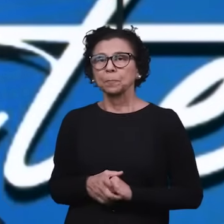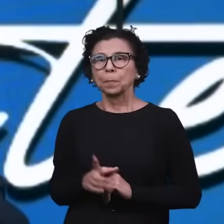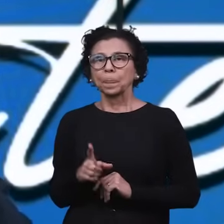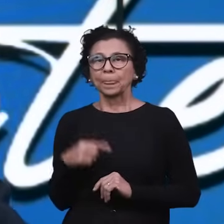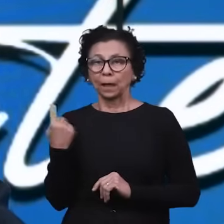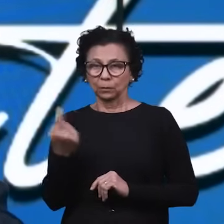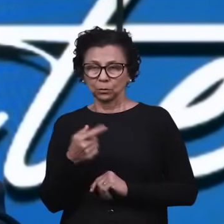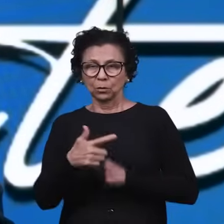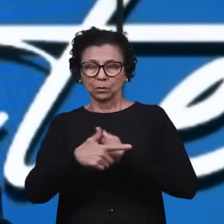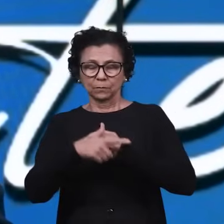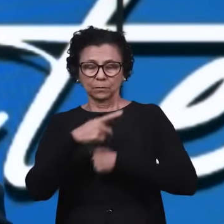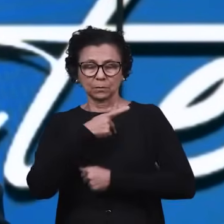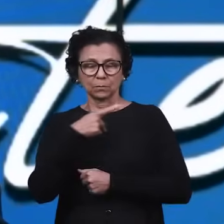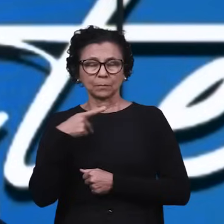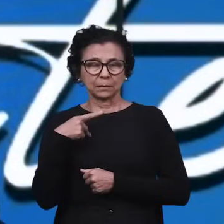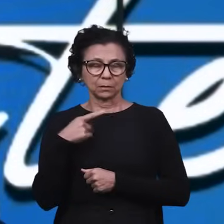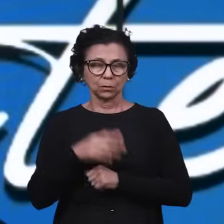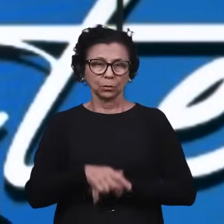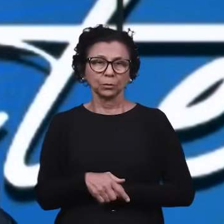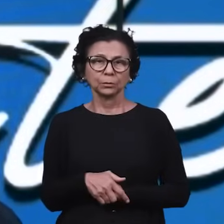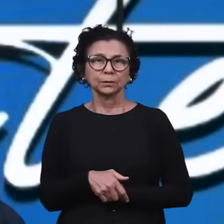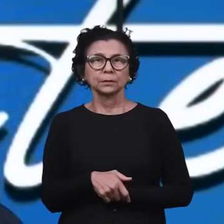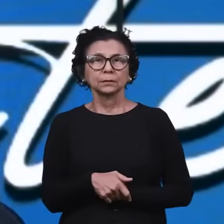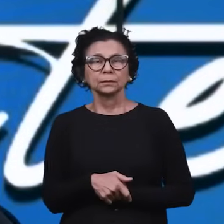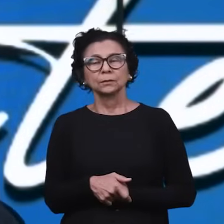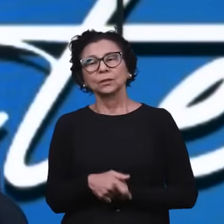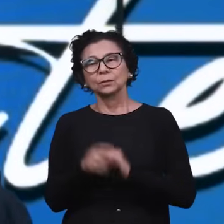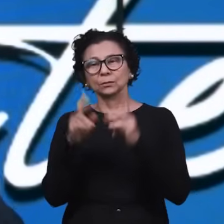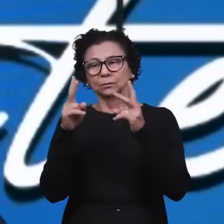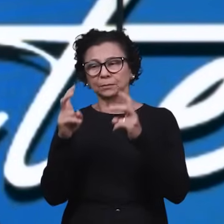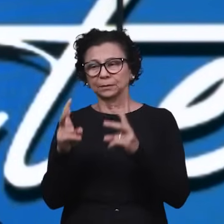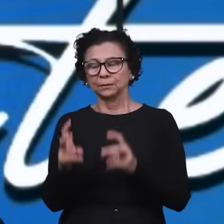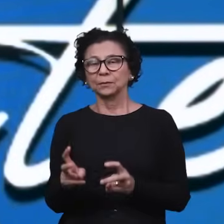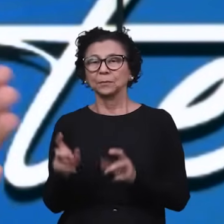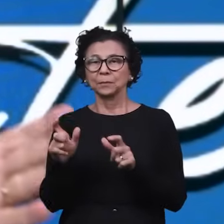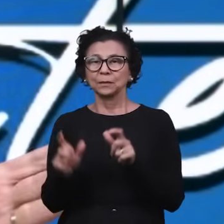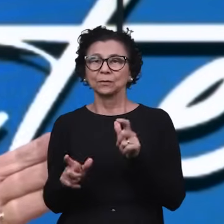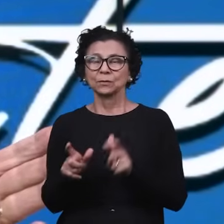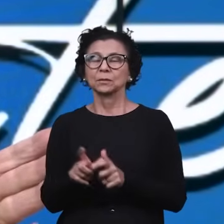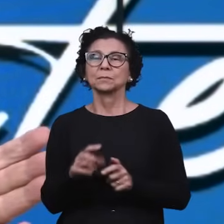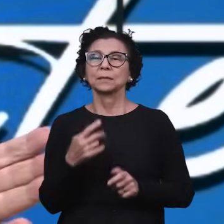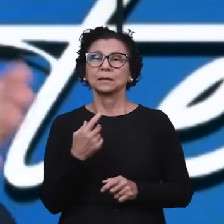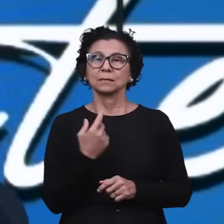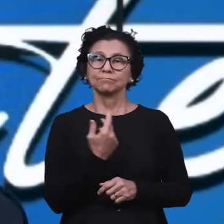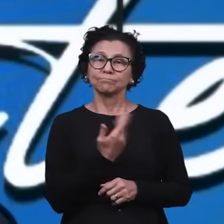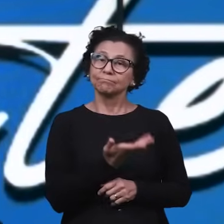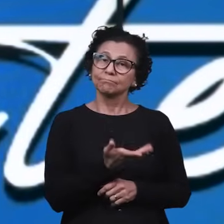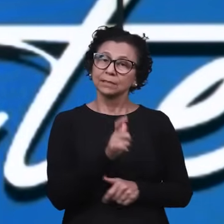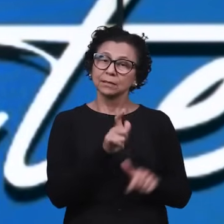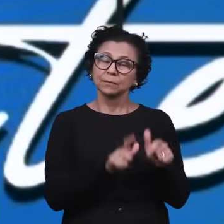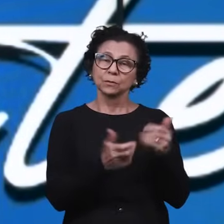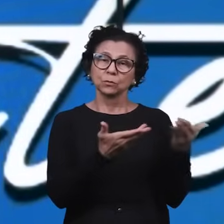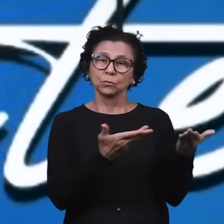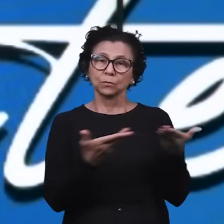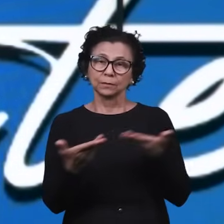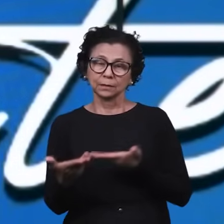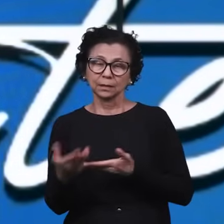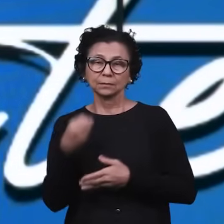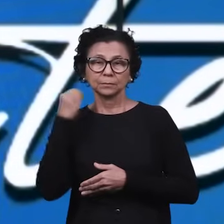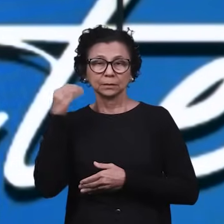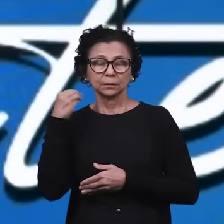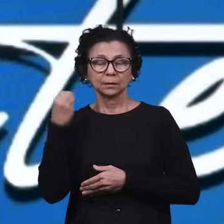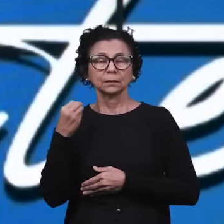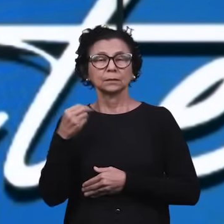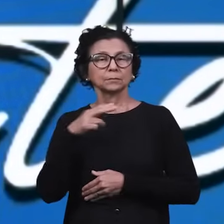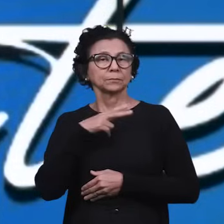vemos, observamos nas pessoas, mas essas pessoas vão falar exatamente da experiência própria delas. E nós vamos começar com algumas aqui,